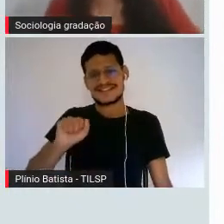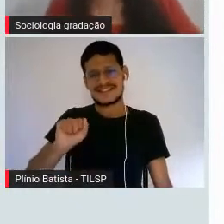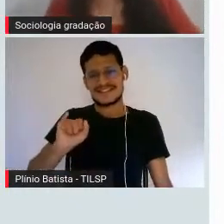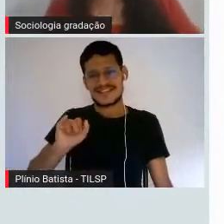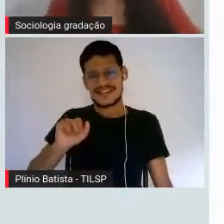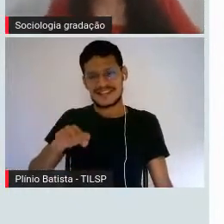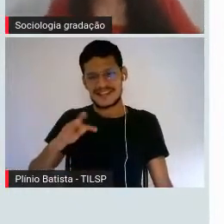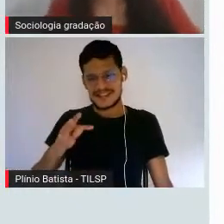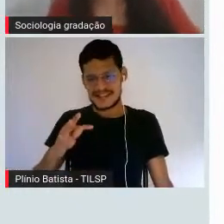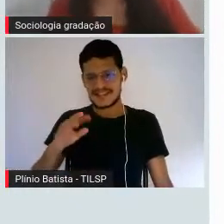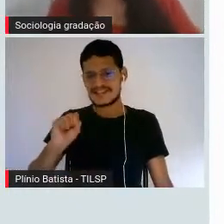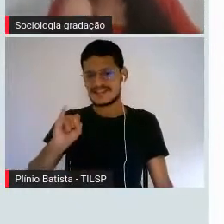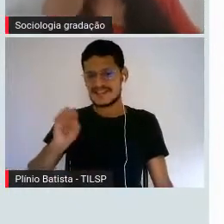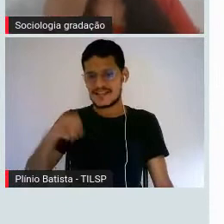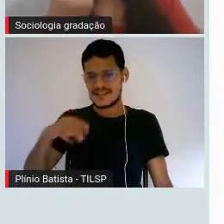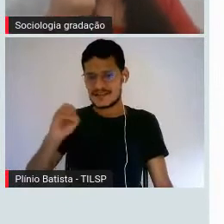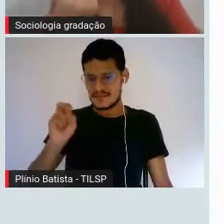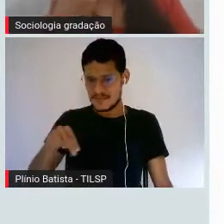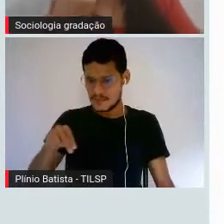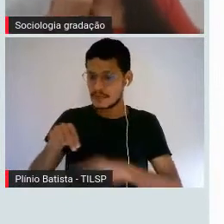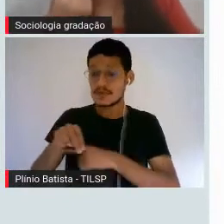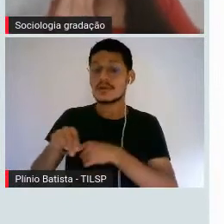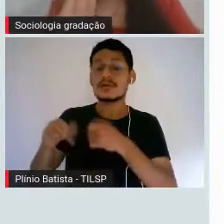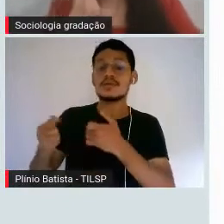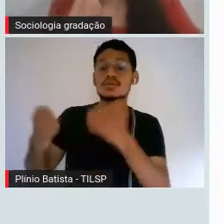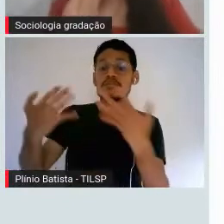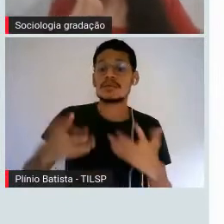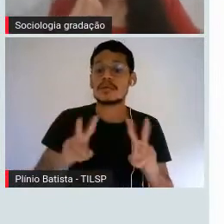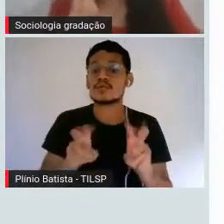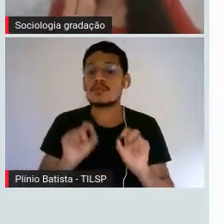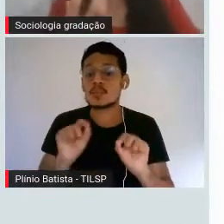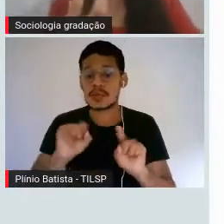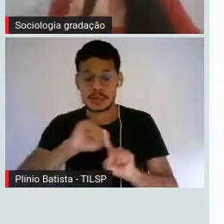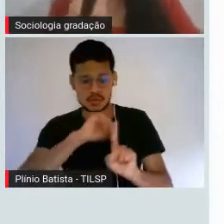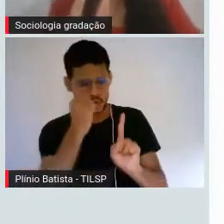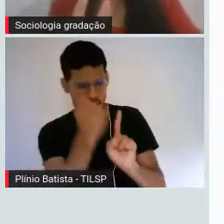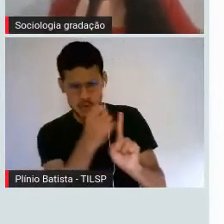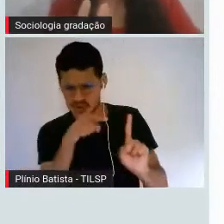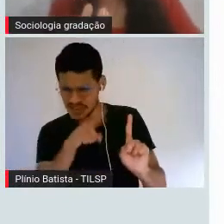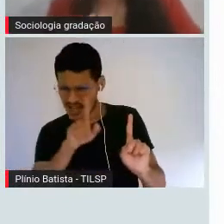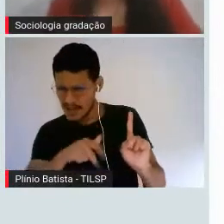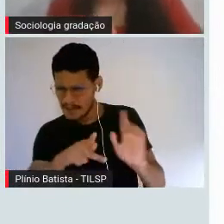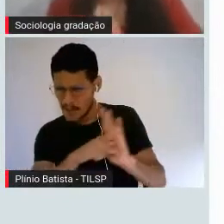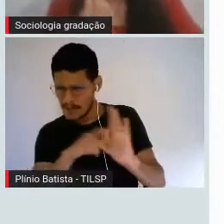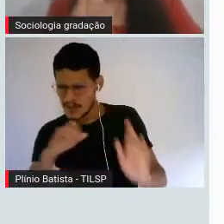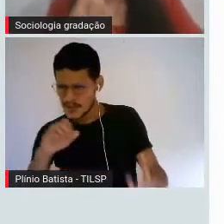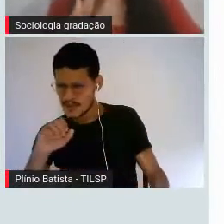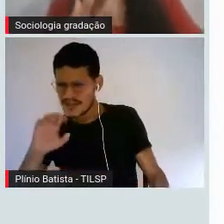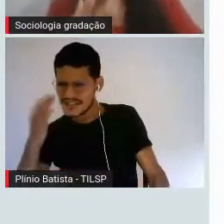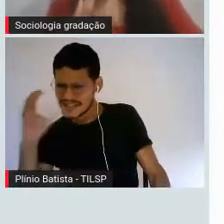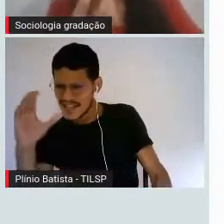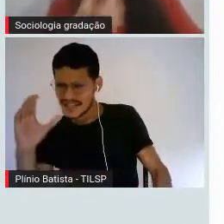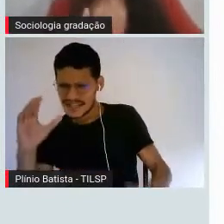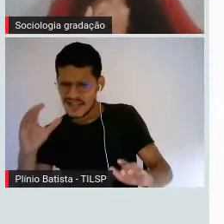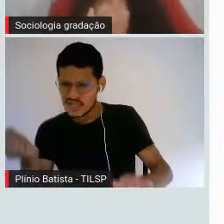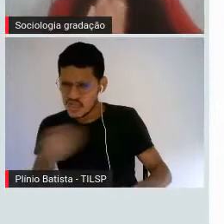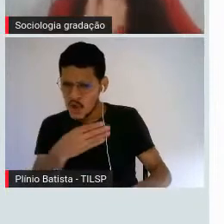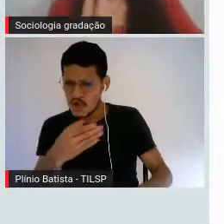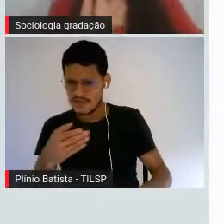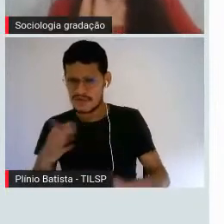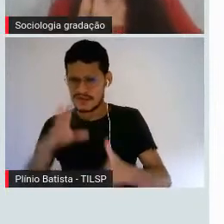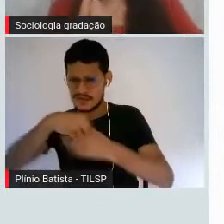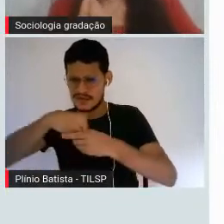traz a ciência, a sociologia enquanto ciência, que é a nova ciência da sociedade, que é a partir de